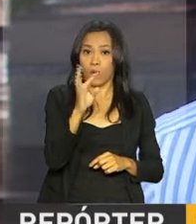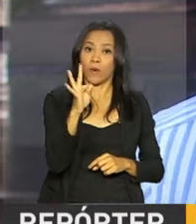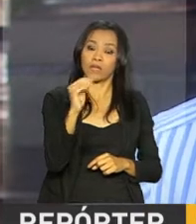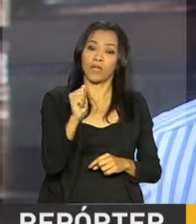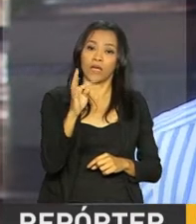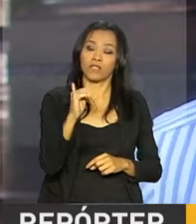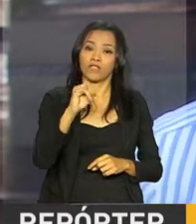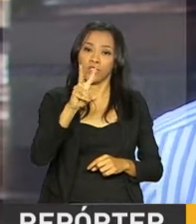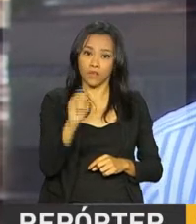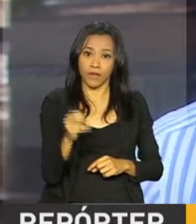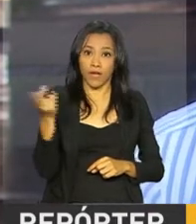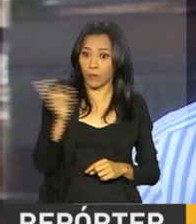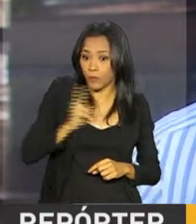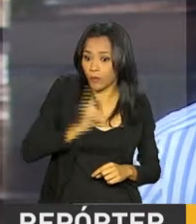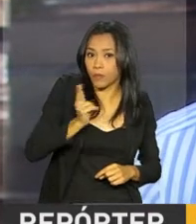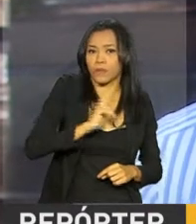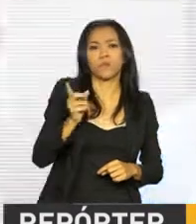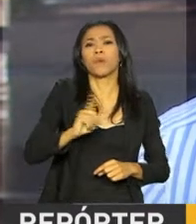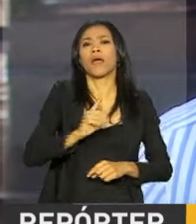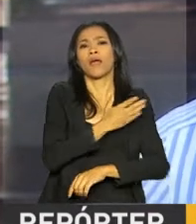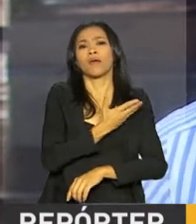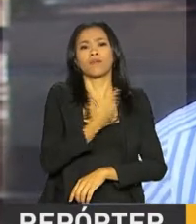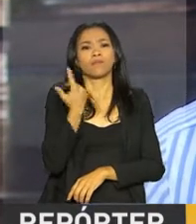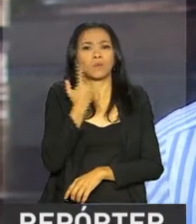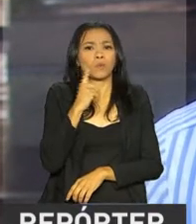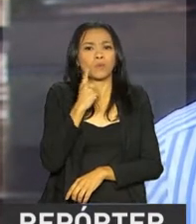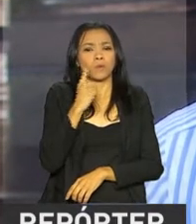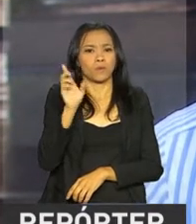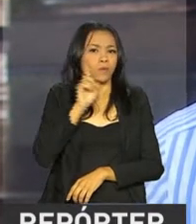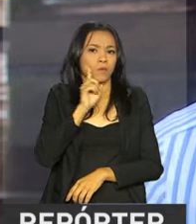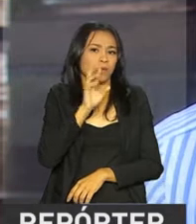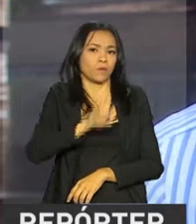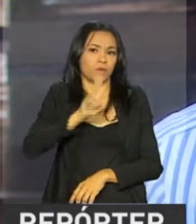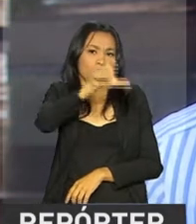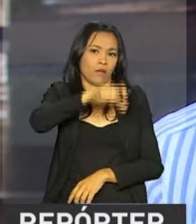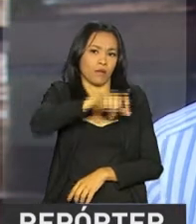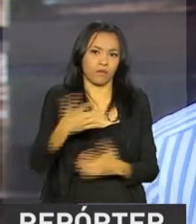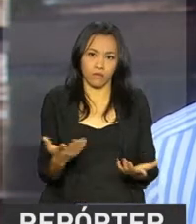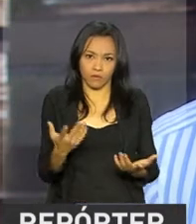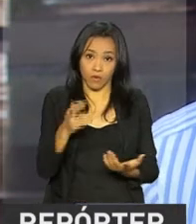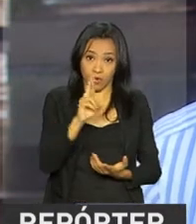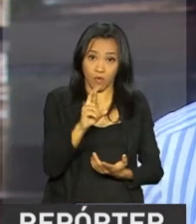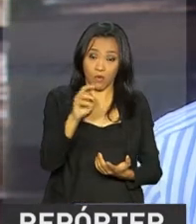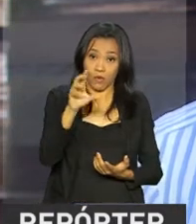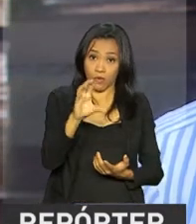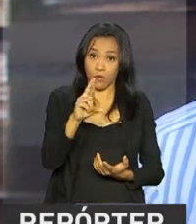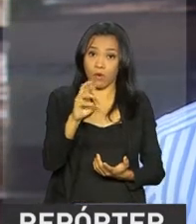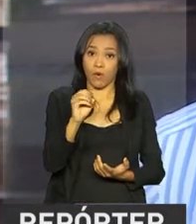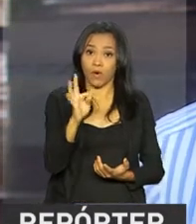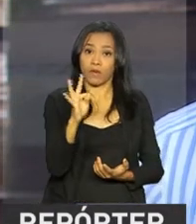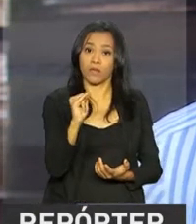emergencial. Ele não é um crédito para uso habitual. A partir das novas regras do cartão de crédito e do crédito rotativo, a gente teve uma